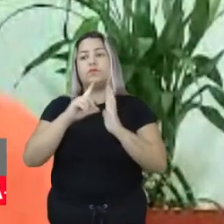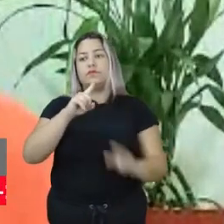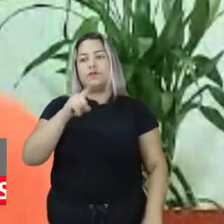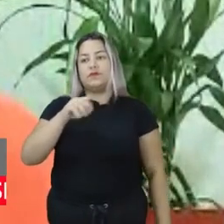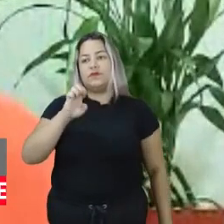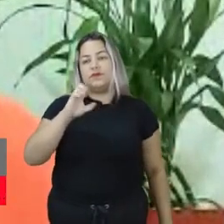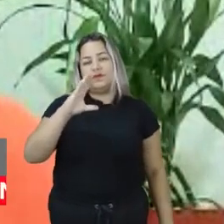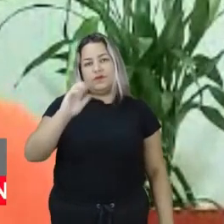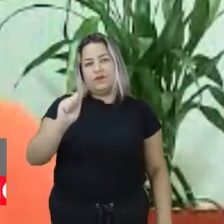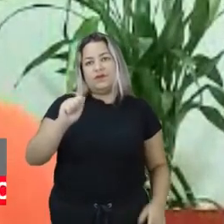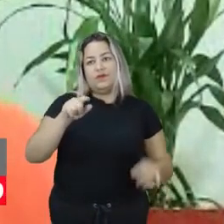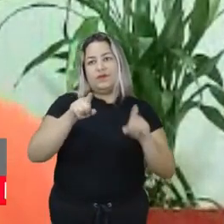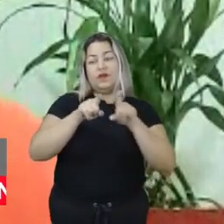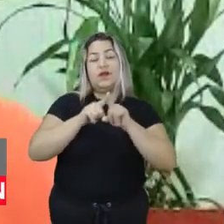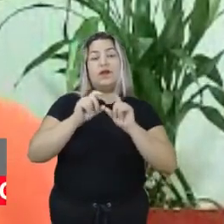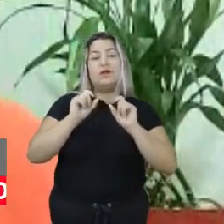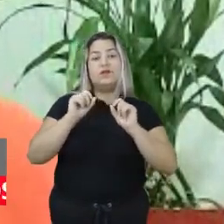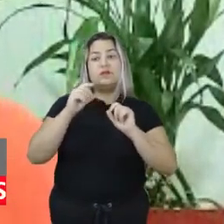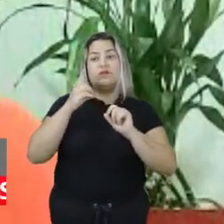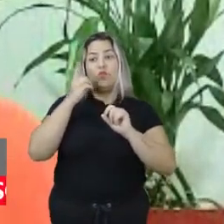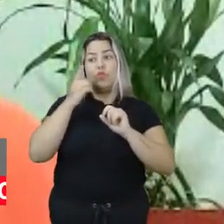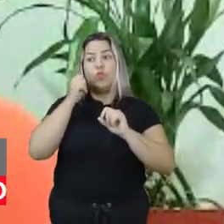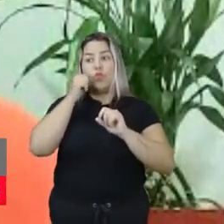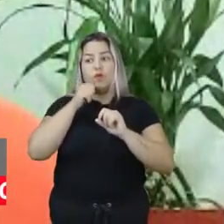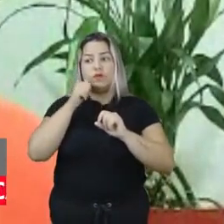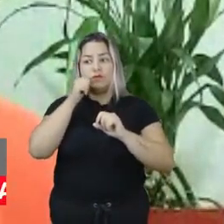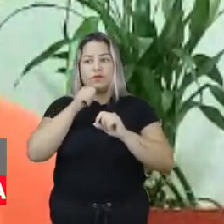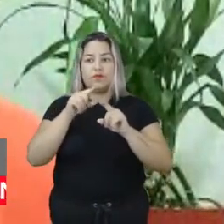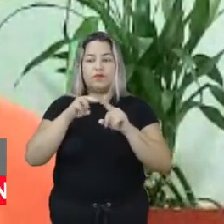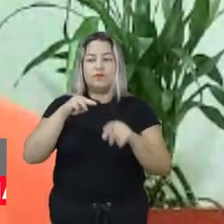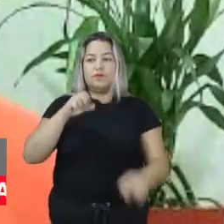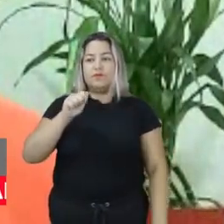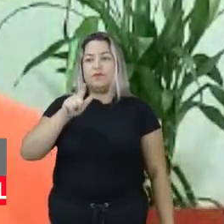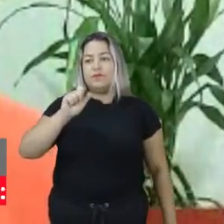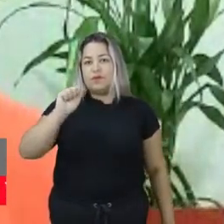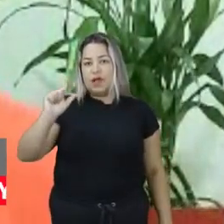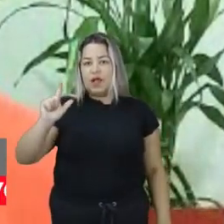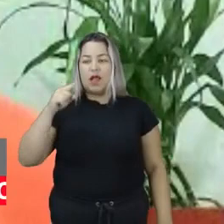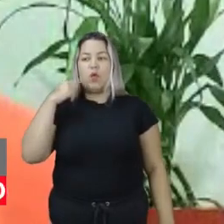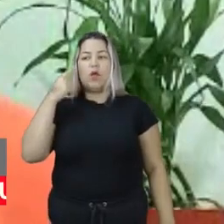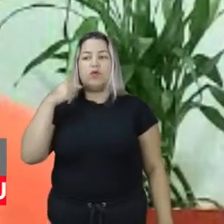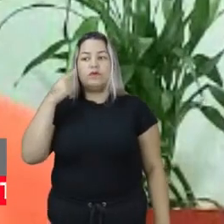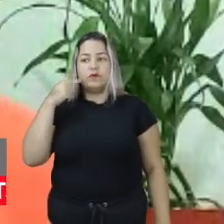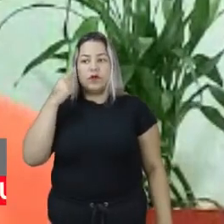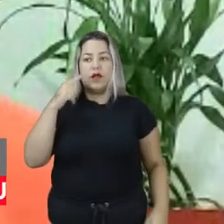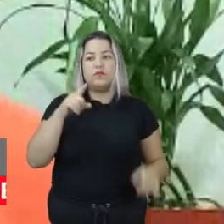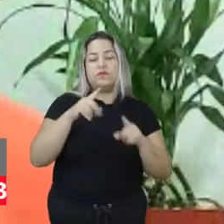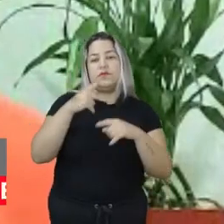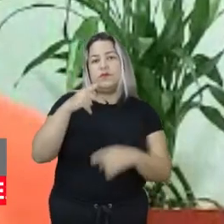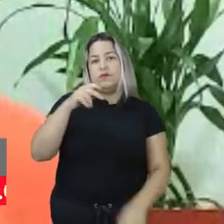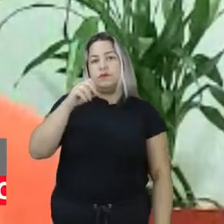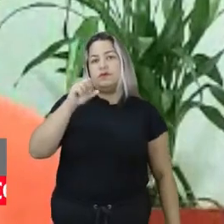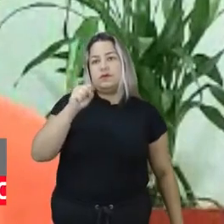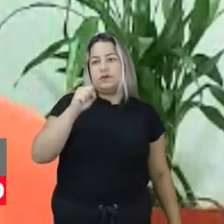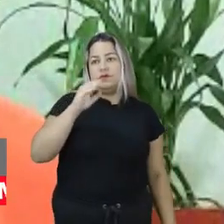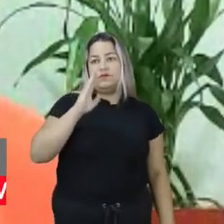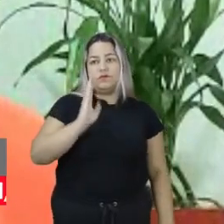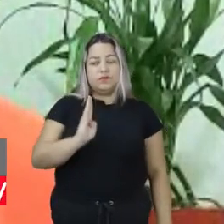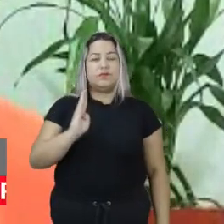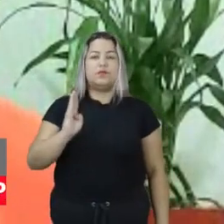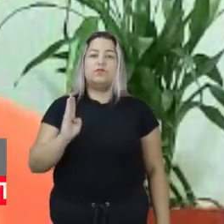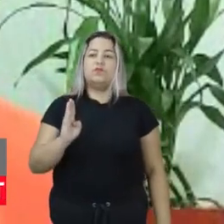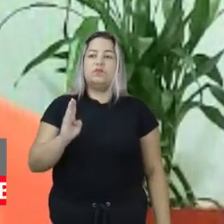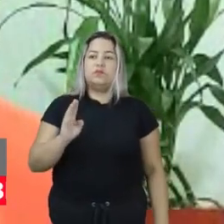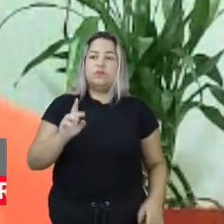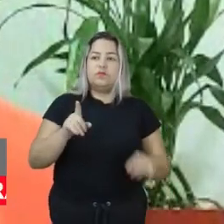a deputada federal Carol D'Artora e o Felipe Mongruel, Magal, que é um advogado. O PSB tem um candidato, que é o